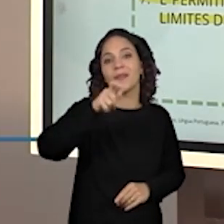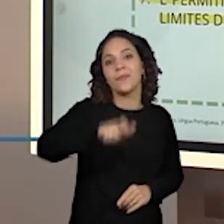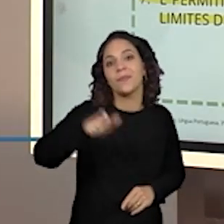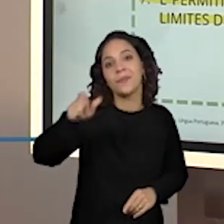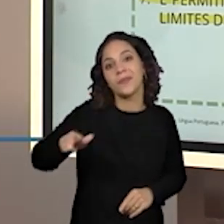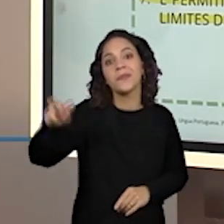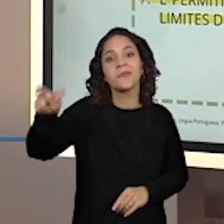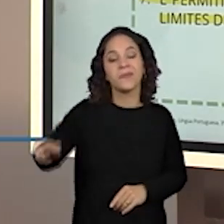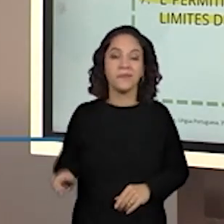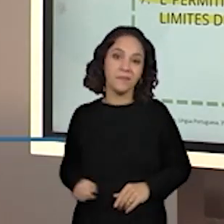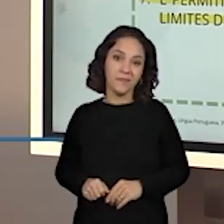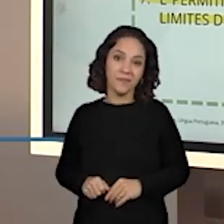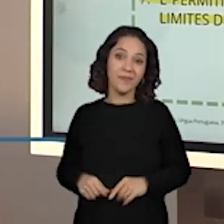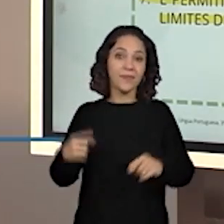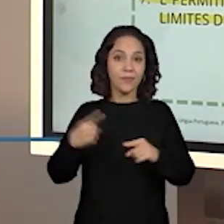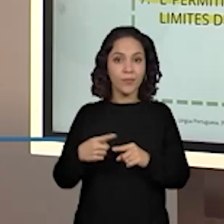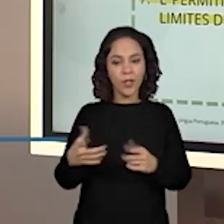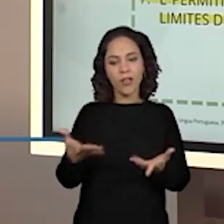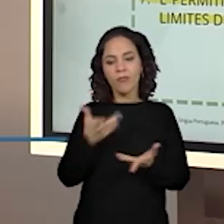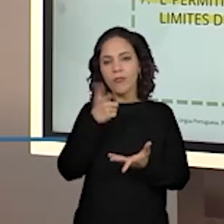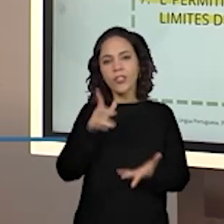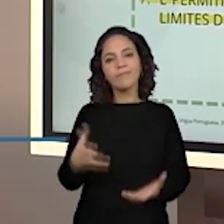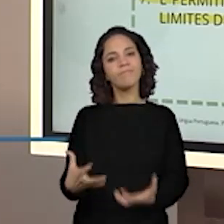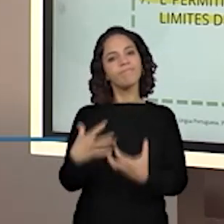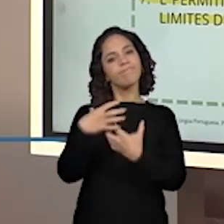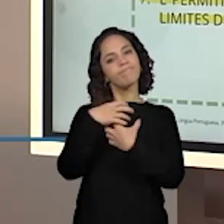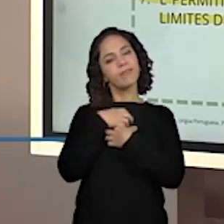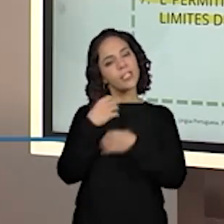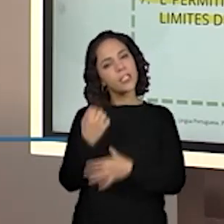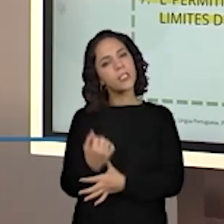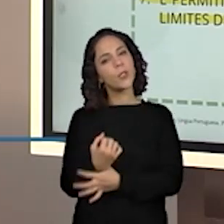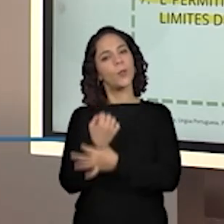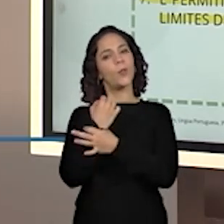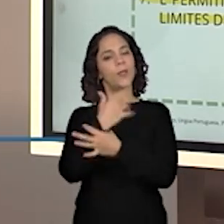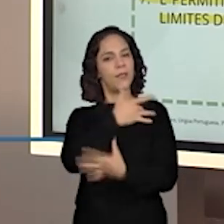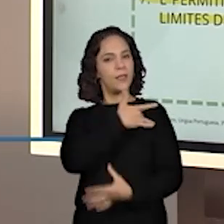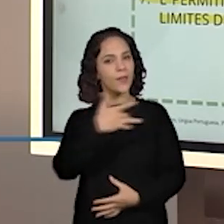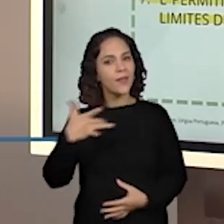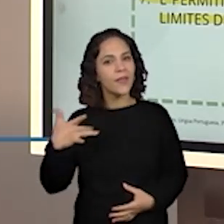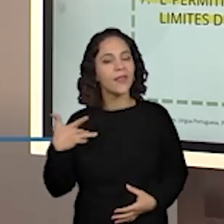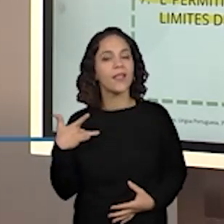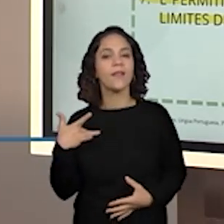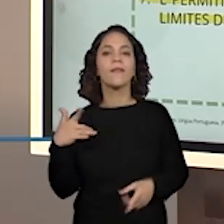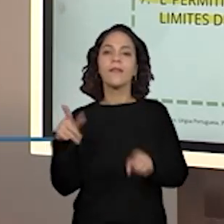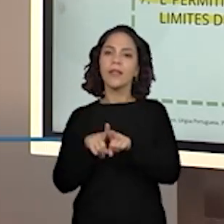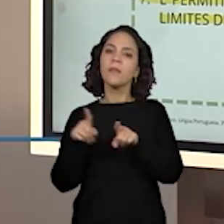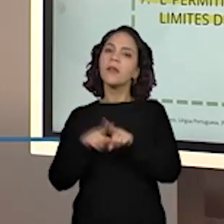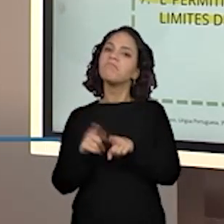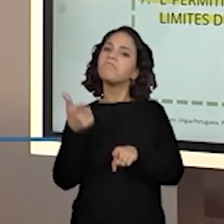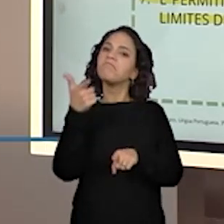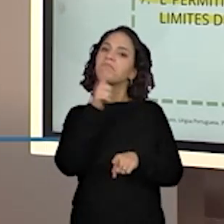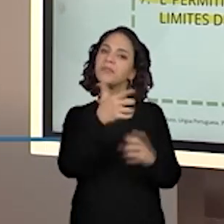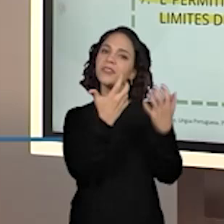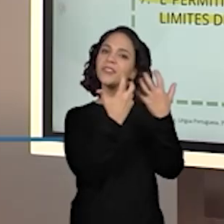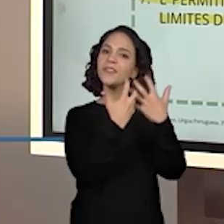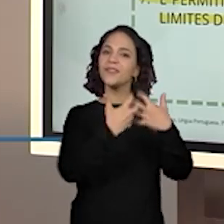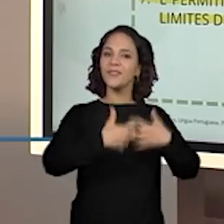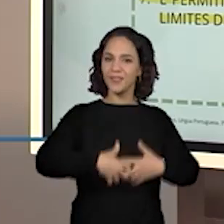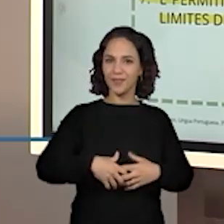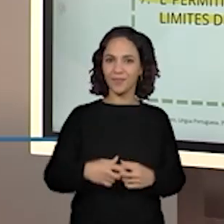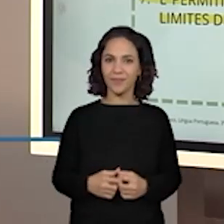pessoas tenham um ambiente saudável, se sintam seguras e para que o ambiente possa funcionar.